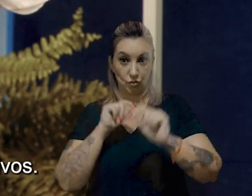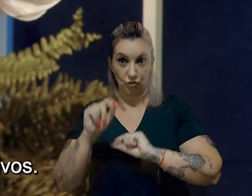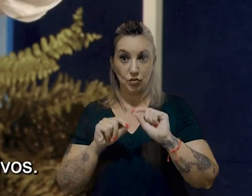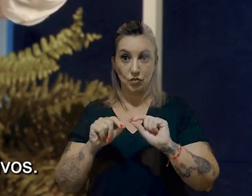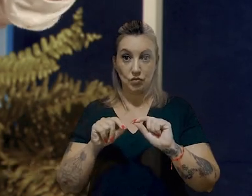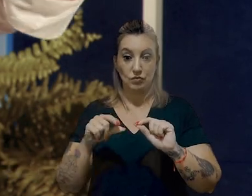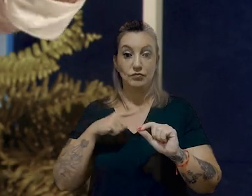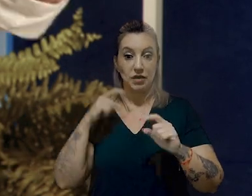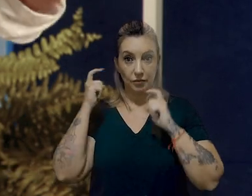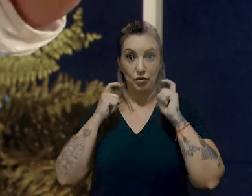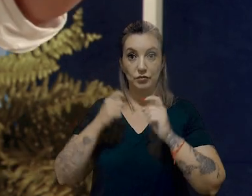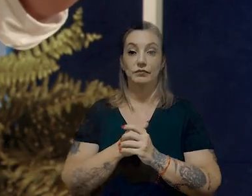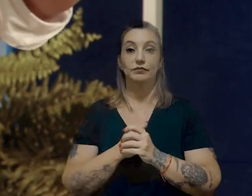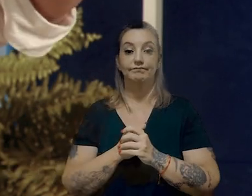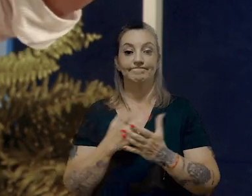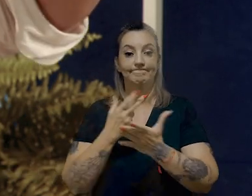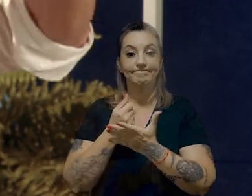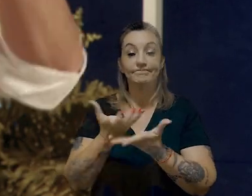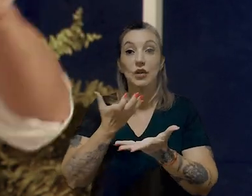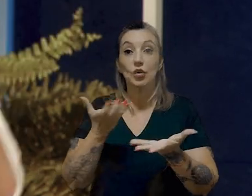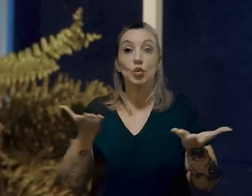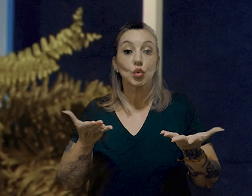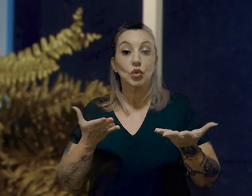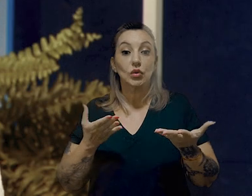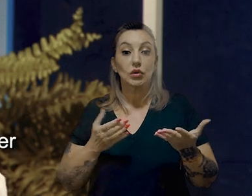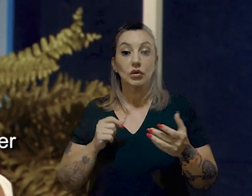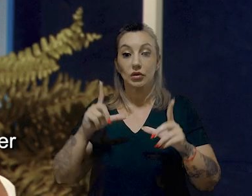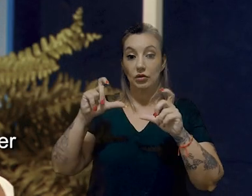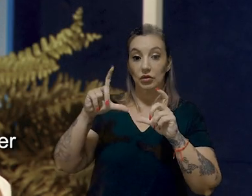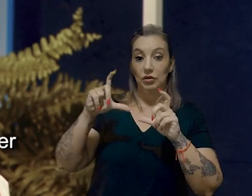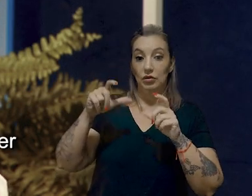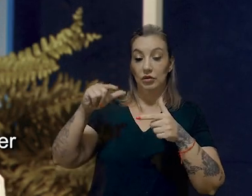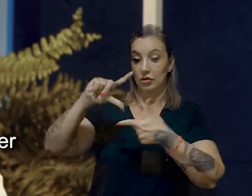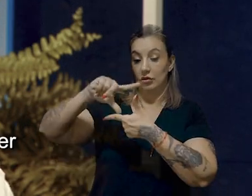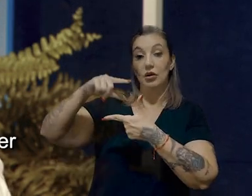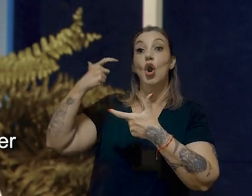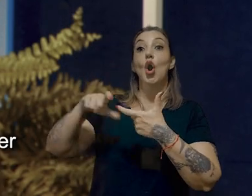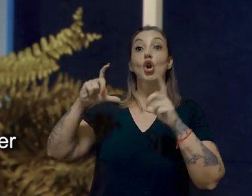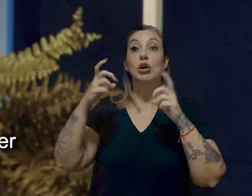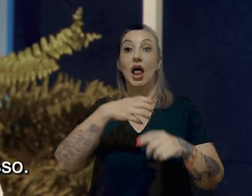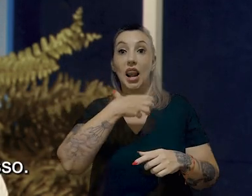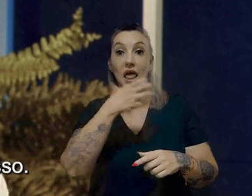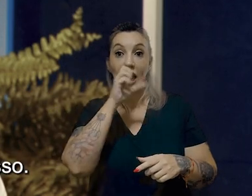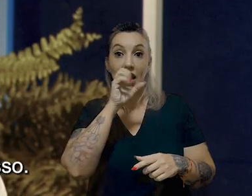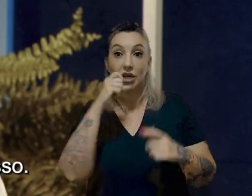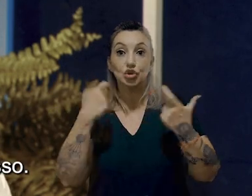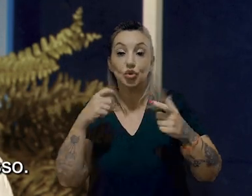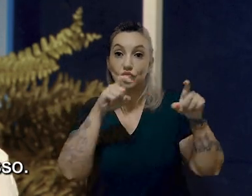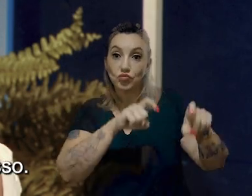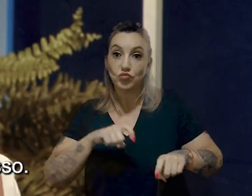por alguns motivos eles têm essa preocupação tem consumidor que quer hoje bater uma foto co saber da onde que vem aquela laranja como é que você